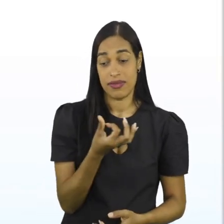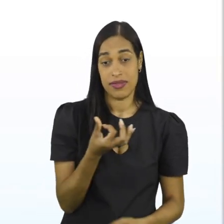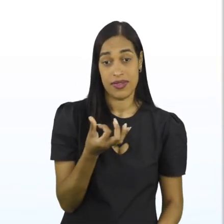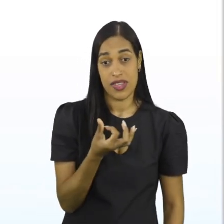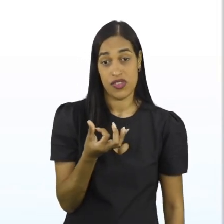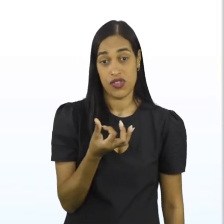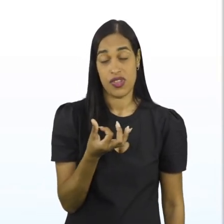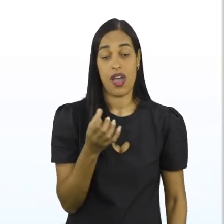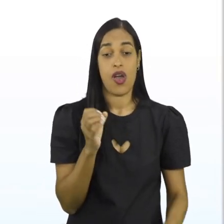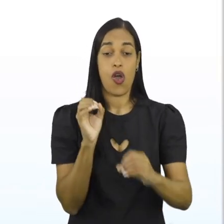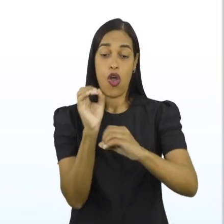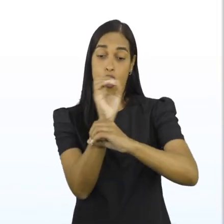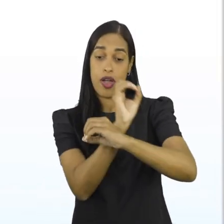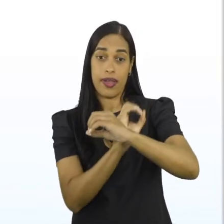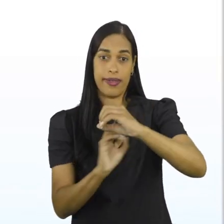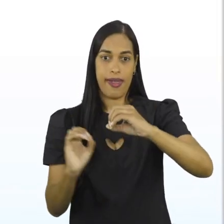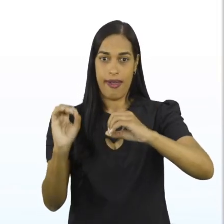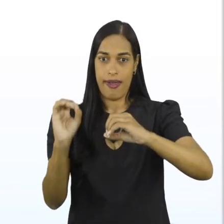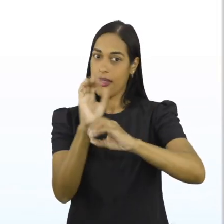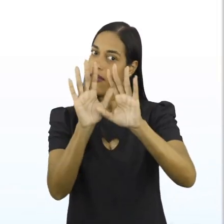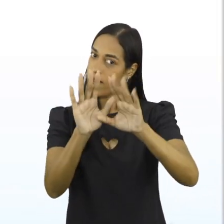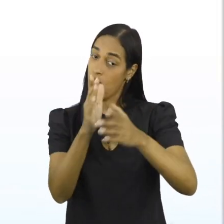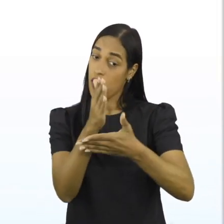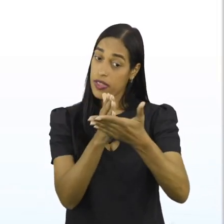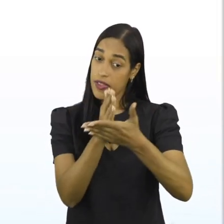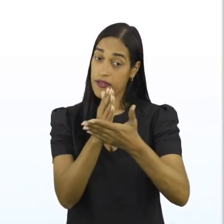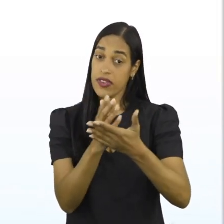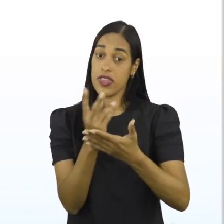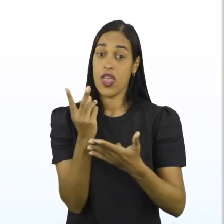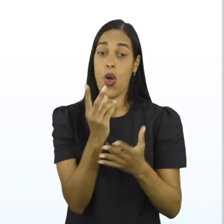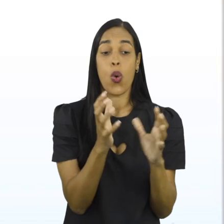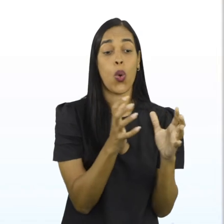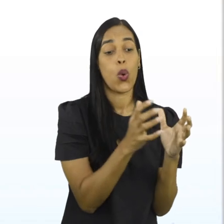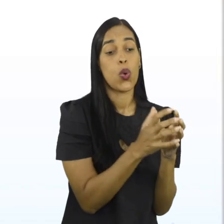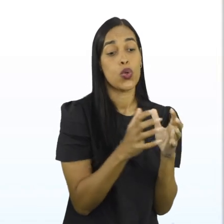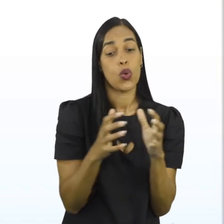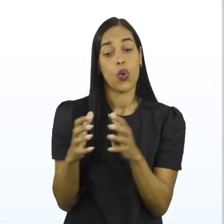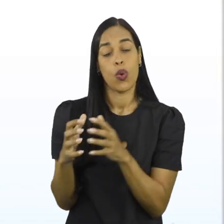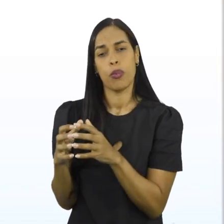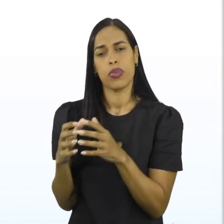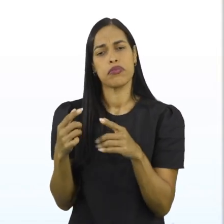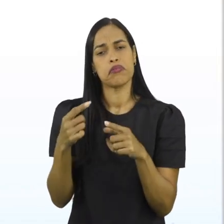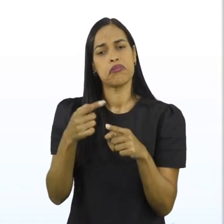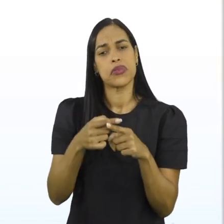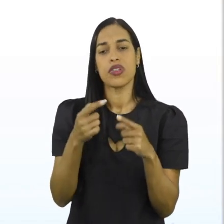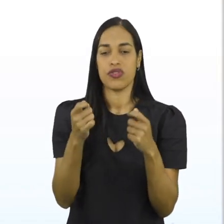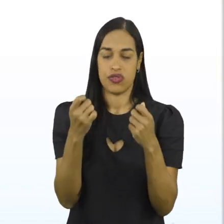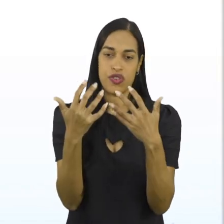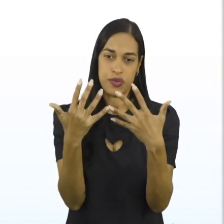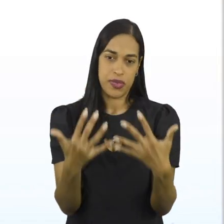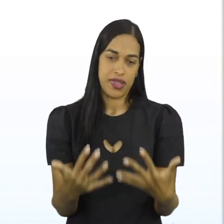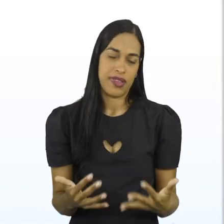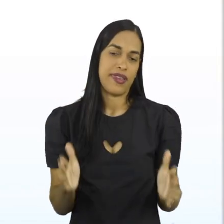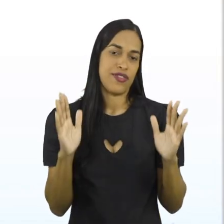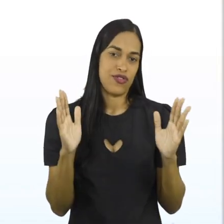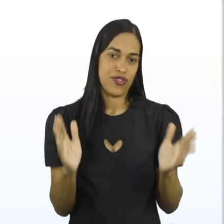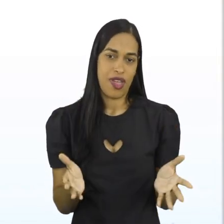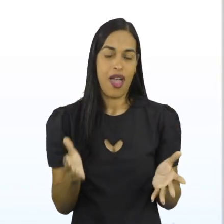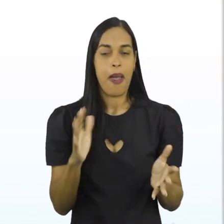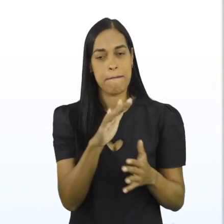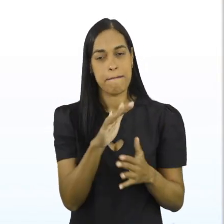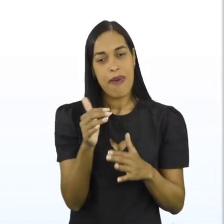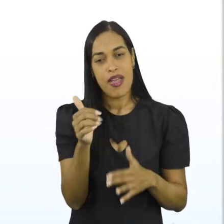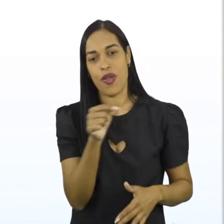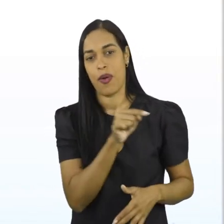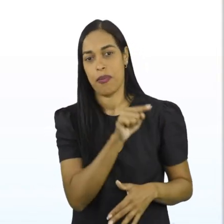não é uma organela. Vocês vão ver que a gente vai dividir ela em duas. É um grupo. Porque o que eu até já falei. É até melhor para